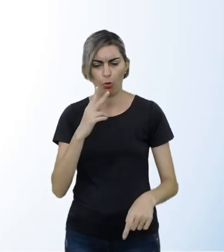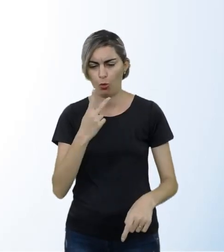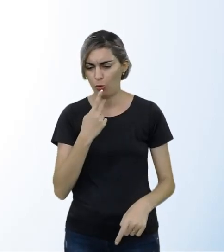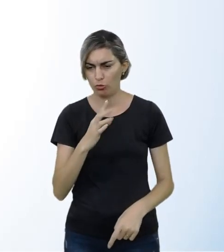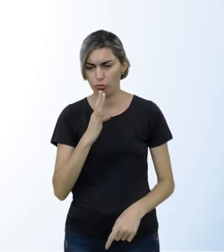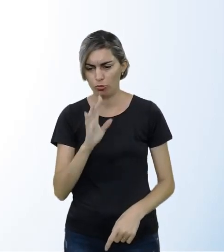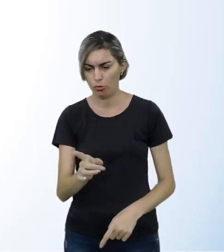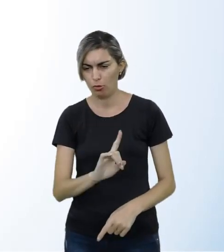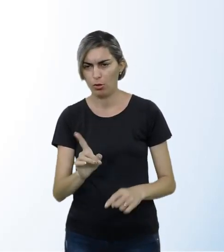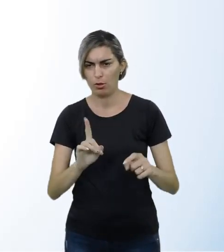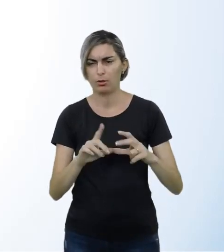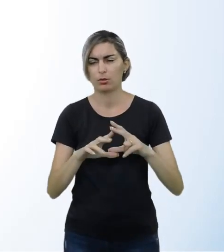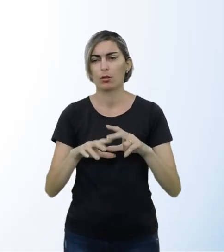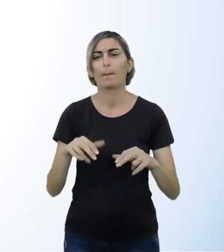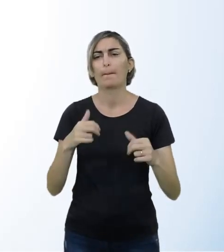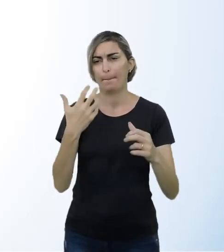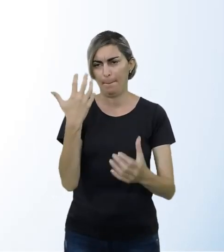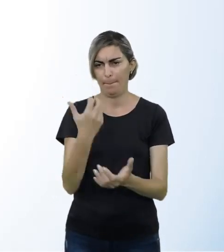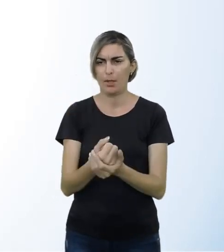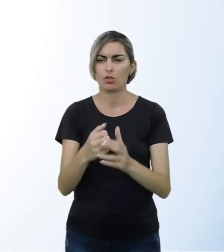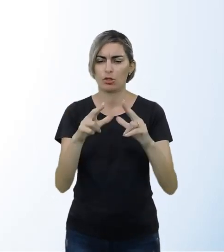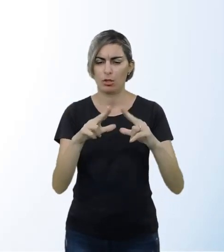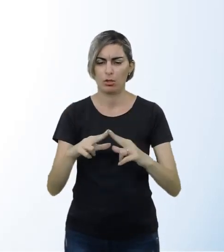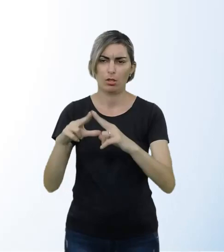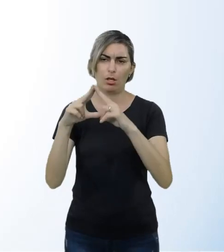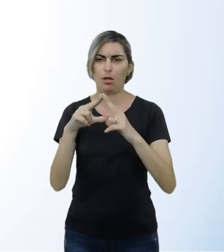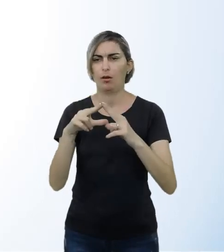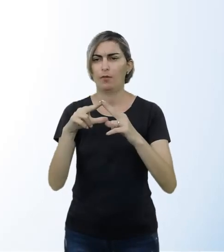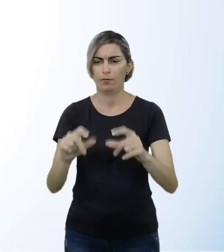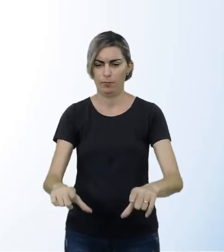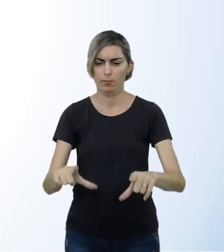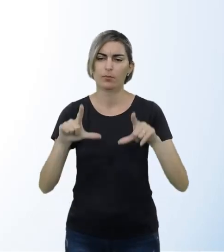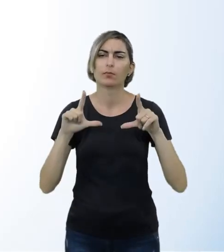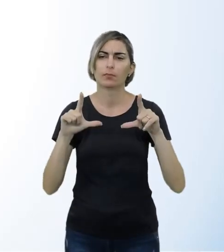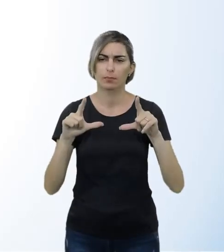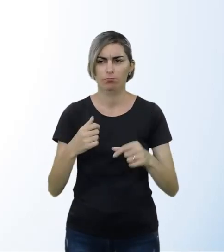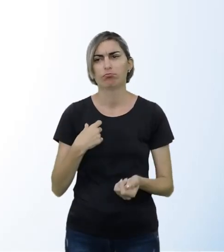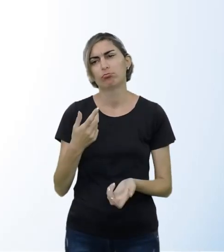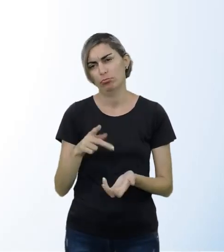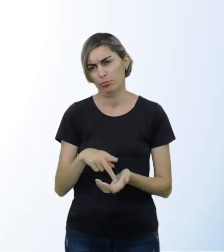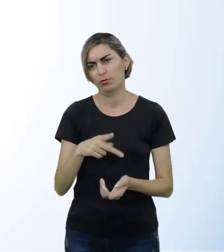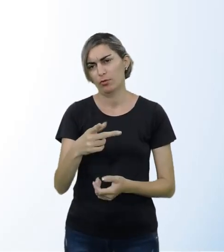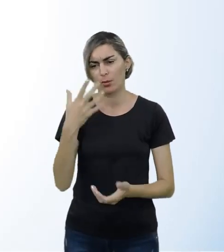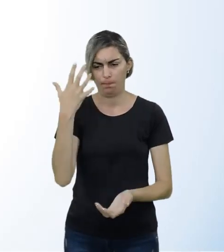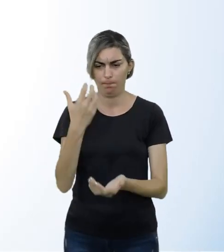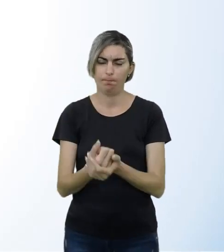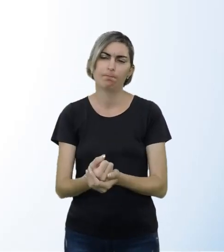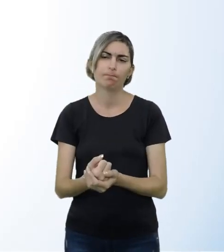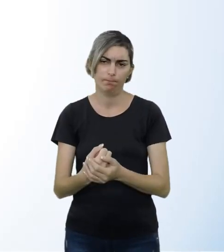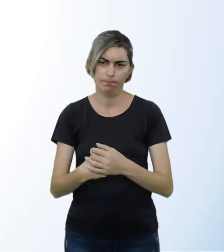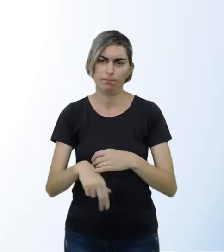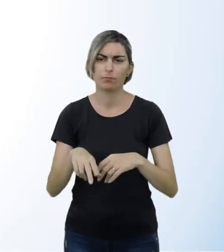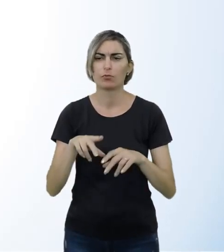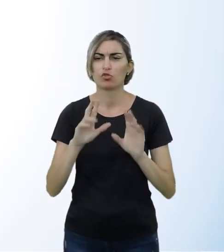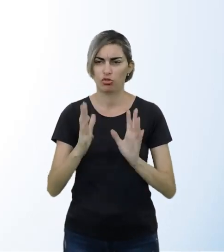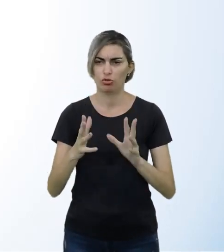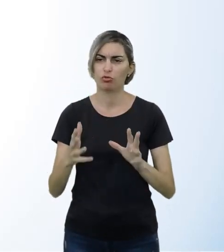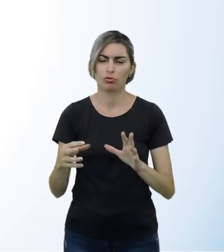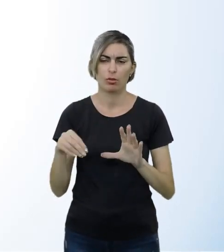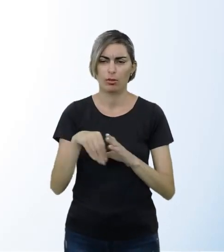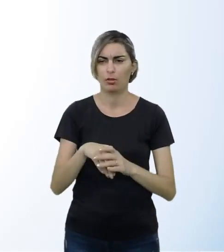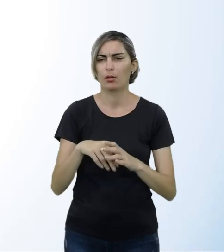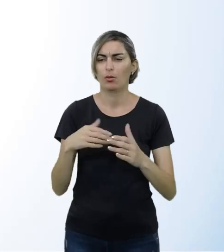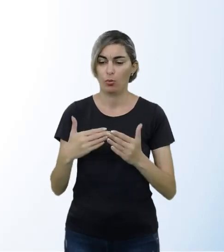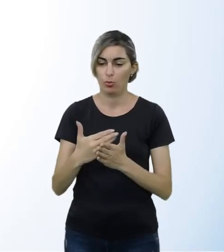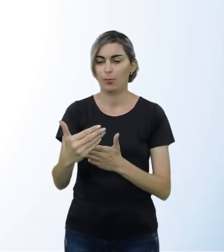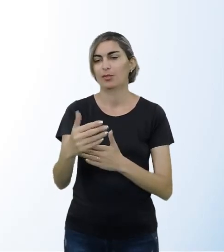sua placa Arduino, você vai ter que baixar um drive, instalar um drive daquela placa. Geralmente quando você instala a IDE do Arduino, já instala esse drive, basta